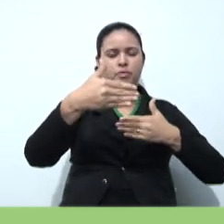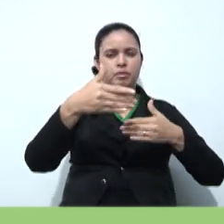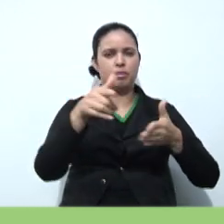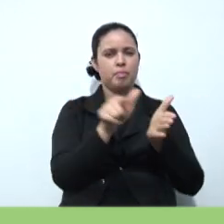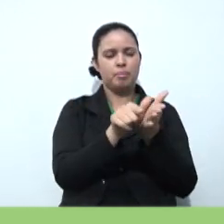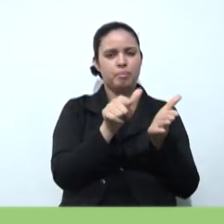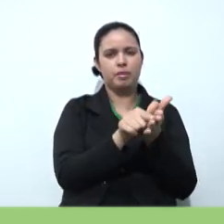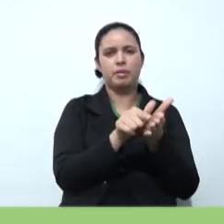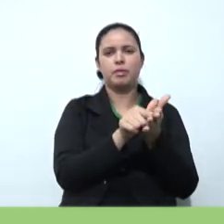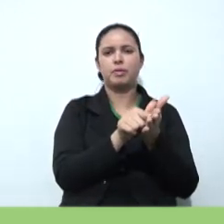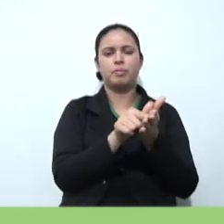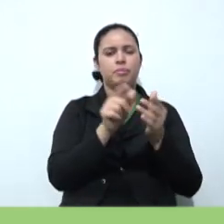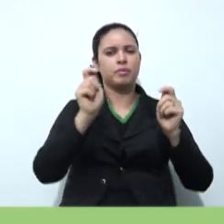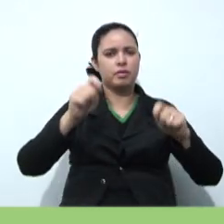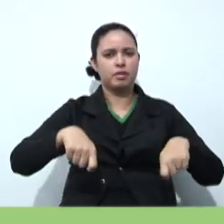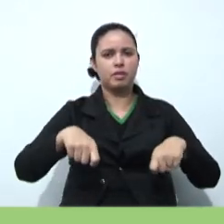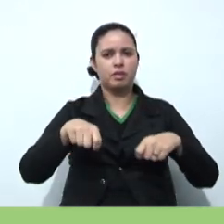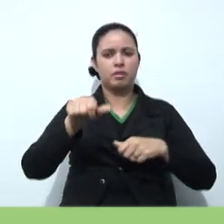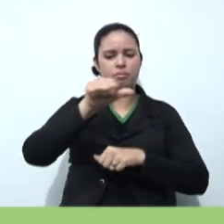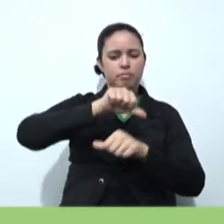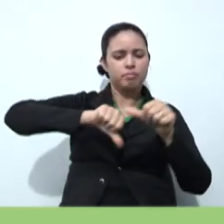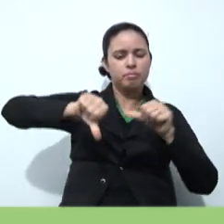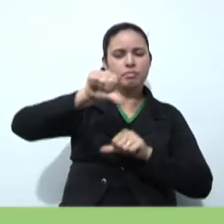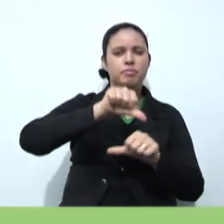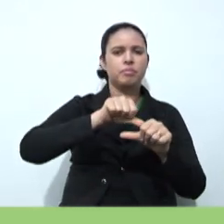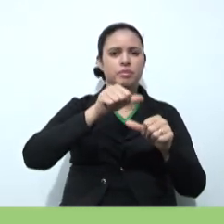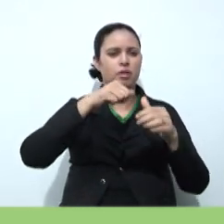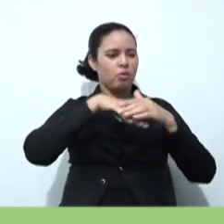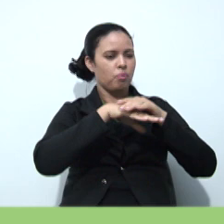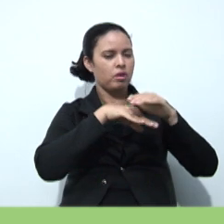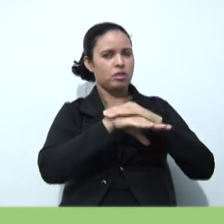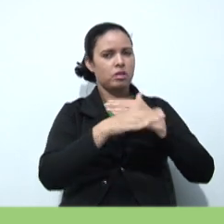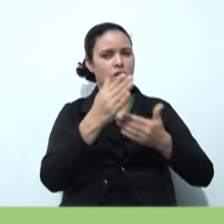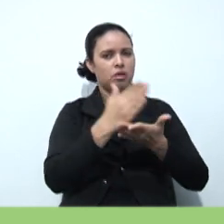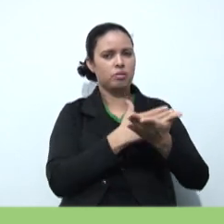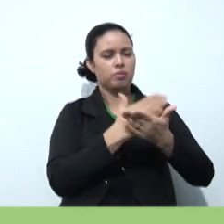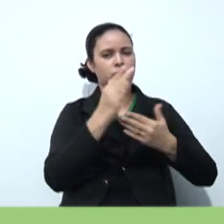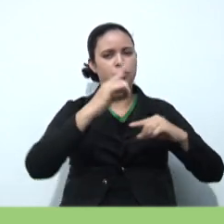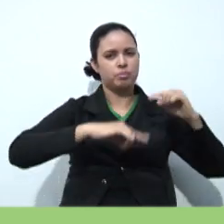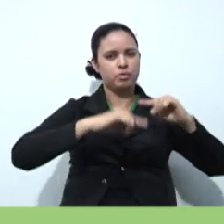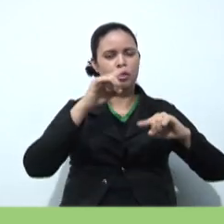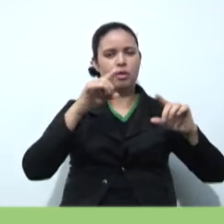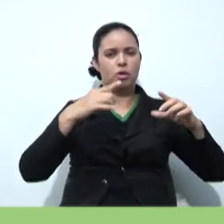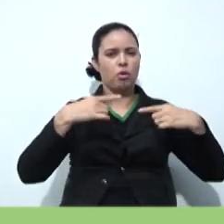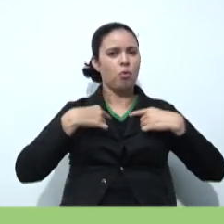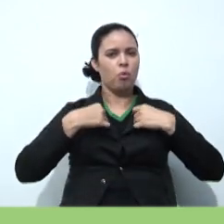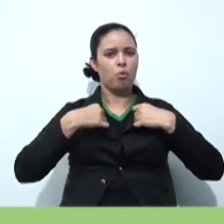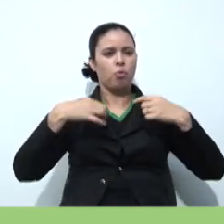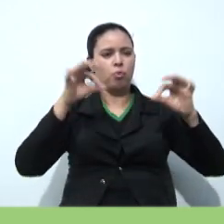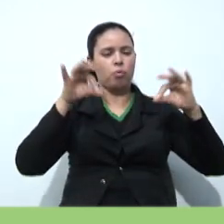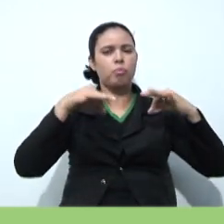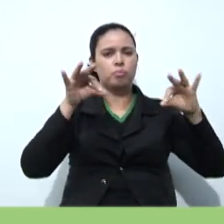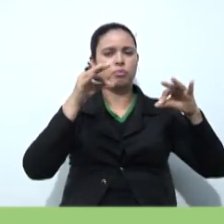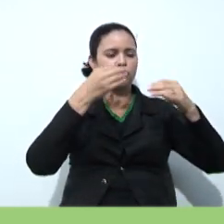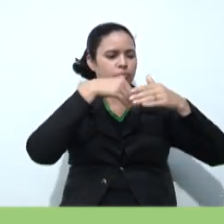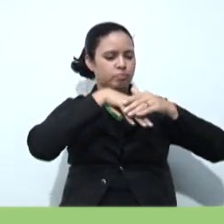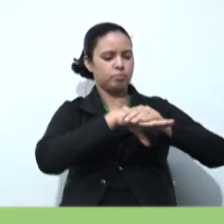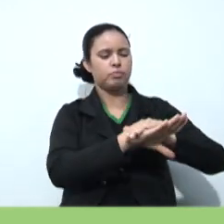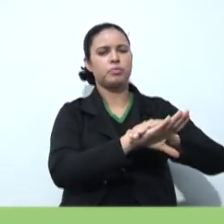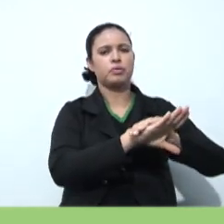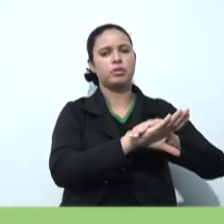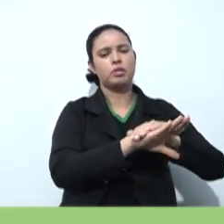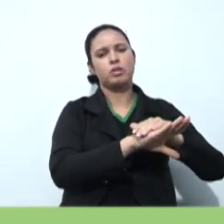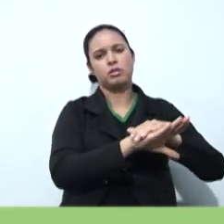exemplo, podem ser utilizados para acondicionar alguns objetos. Roupas que você não utiliza mais podem ser